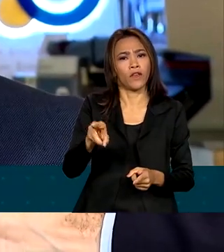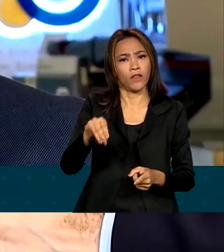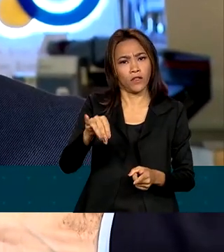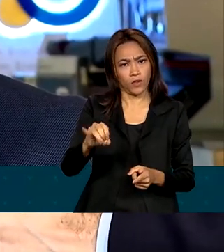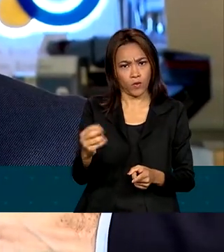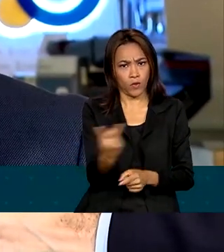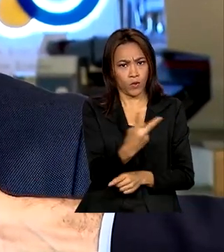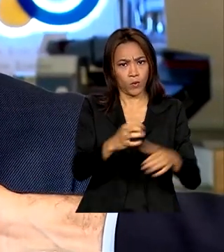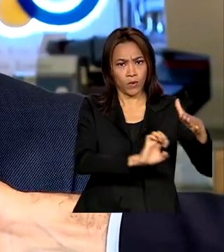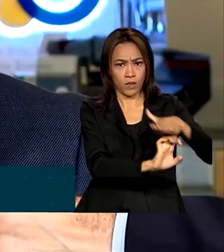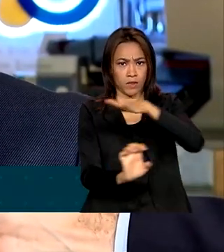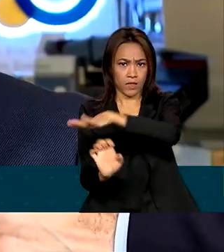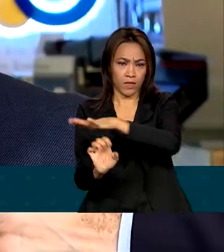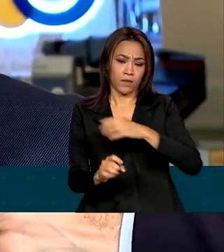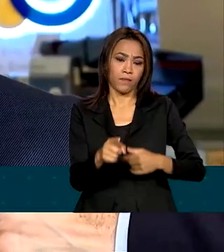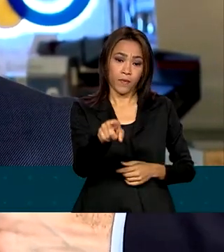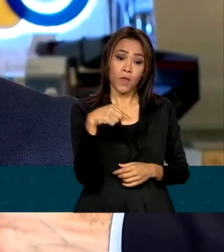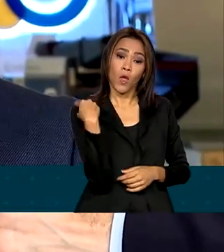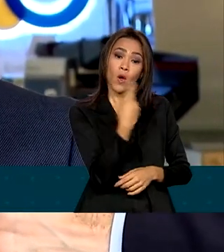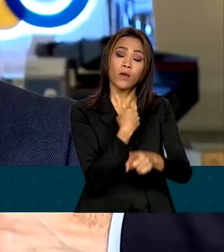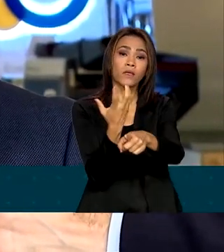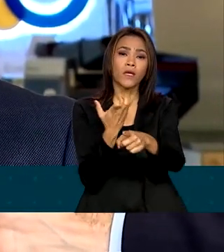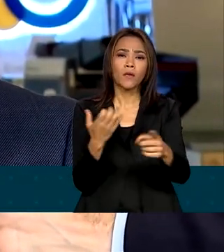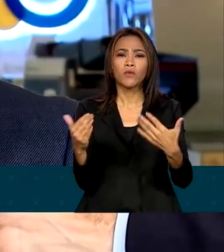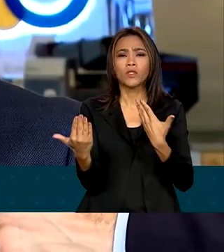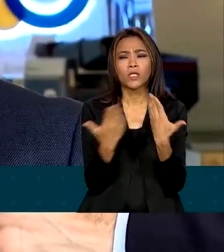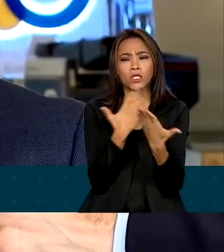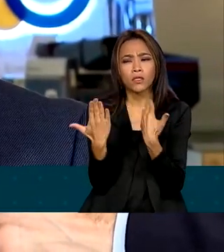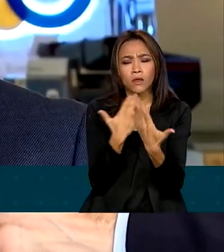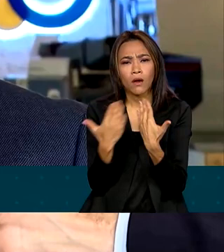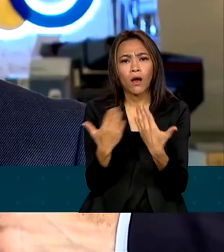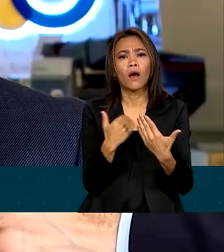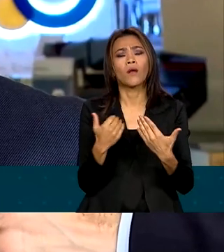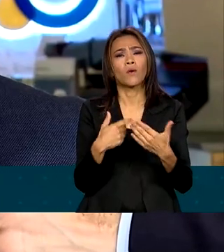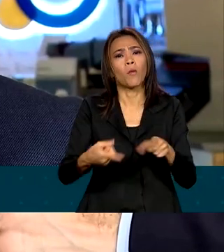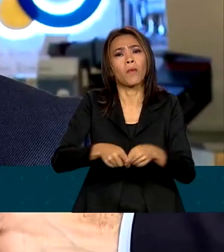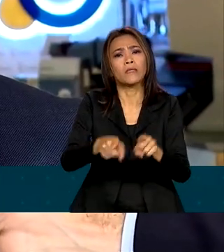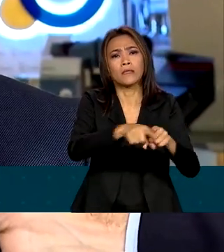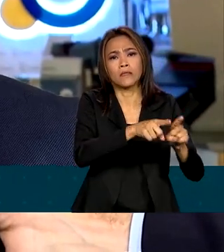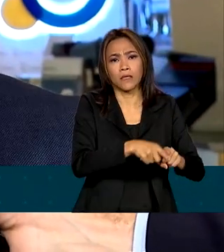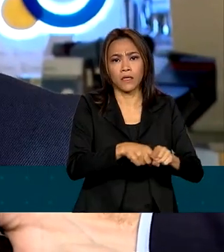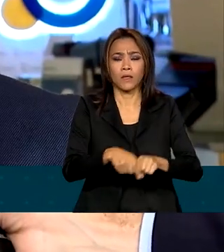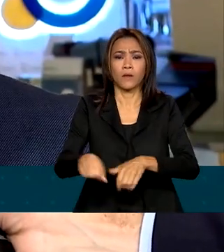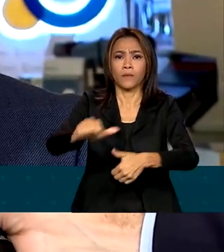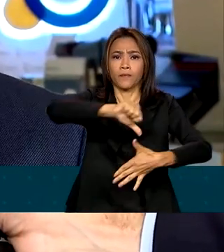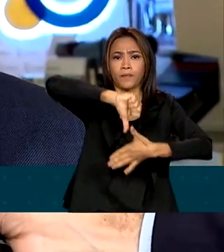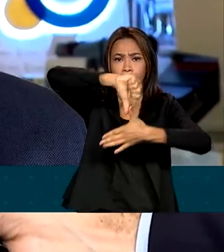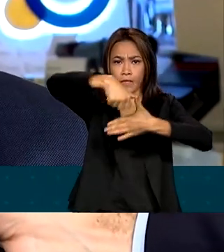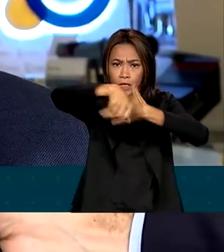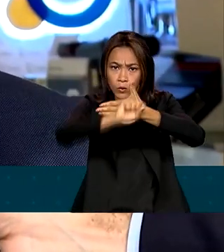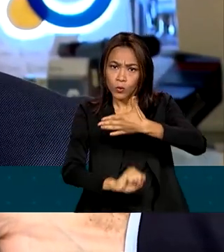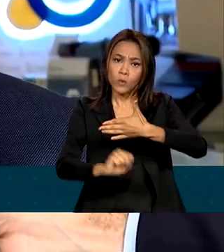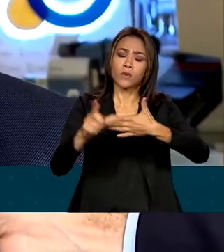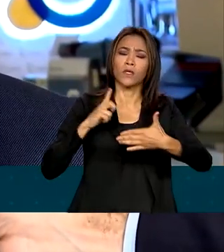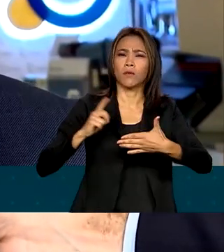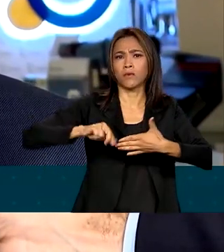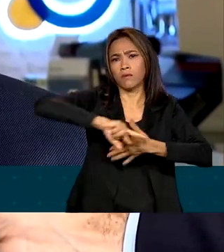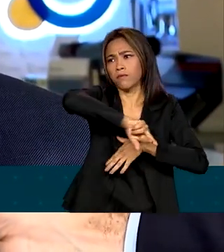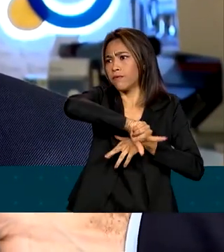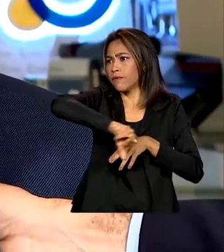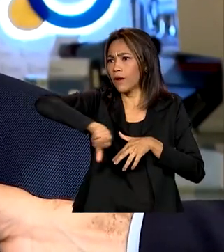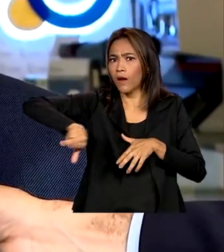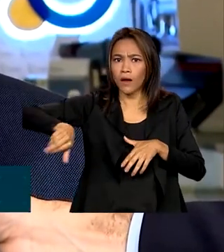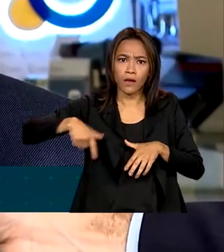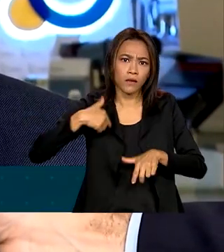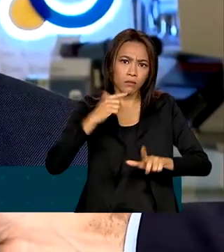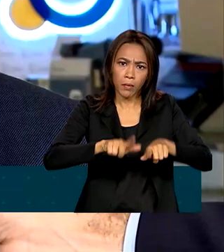ampliar, né, o diálogo com os nossos parceiros aqui na América do Sul, Nós temos muita coisa para fazer juntos, né?